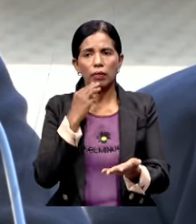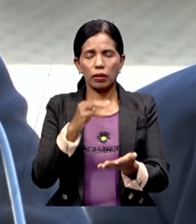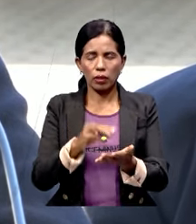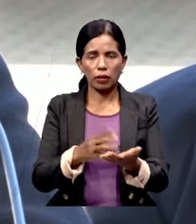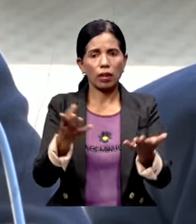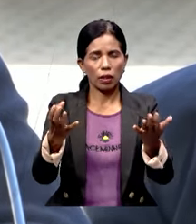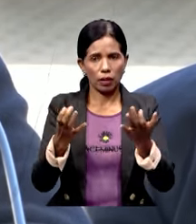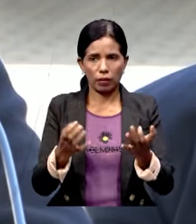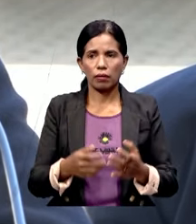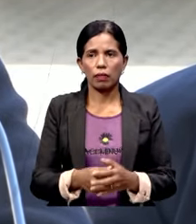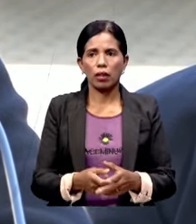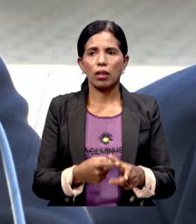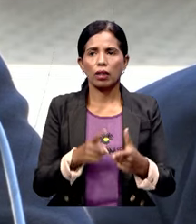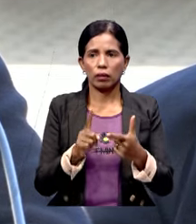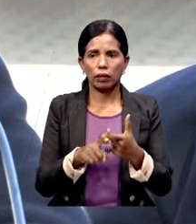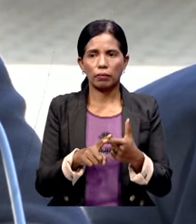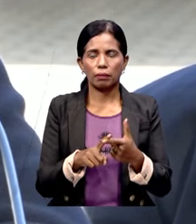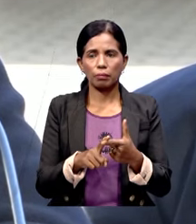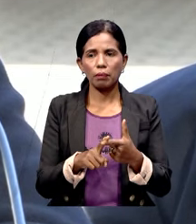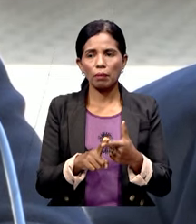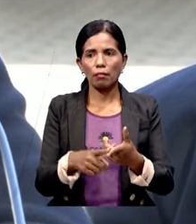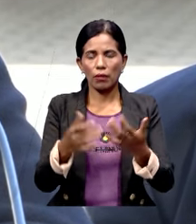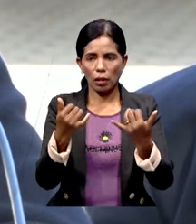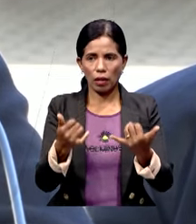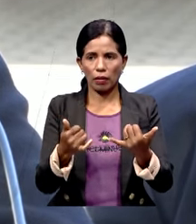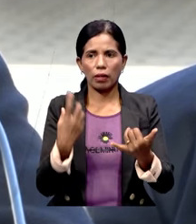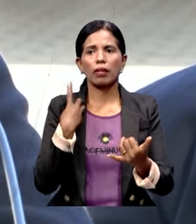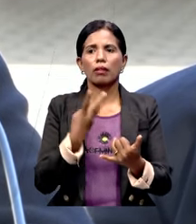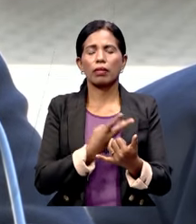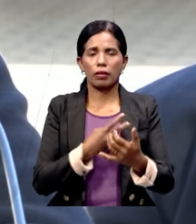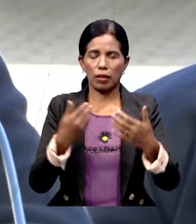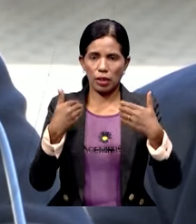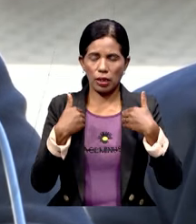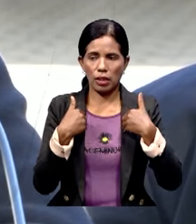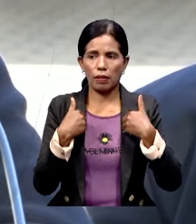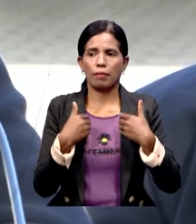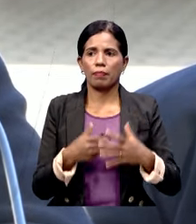extraordinario. Segundo, agora dadau ita iha